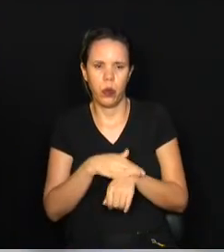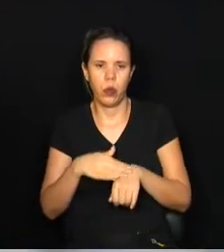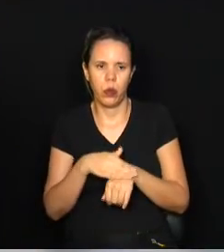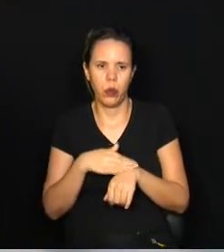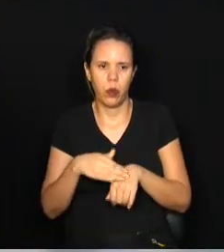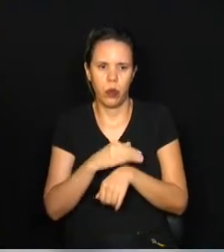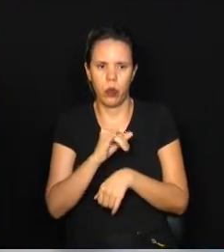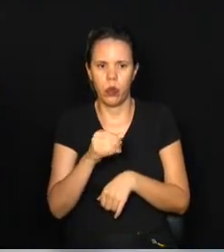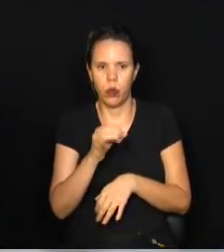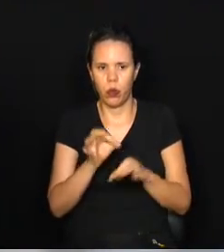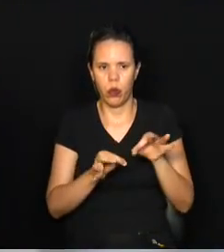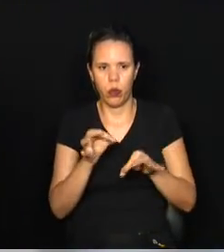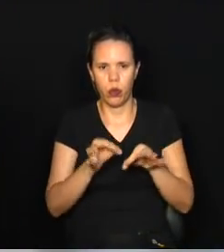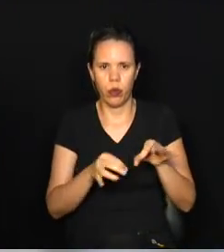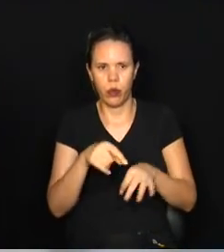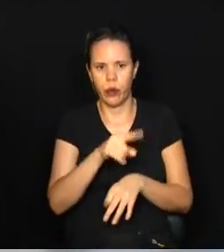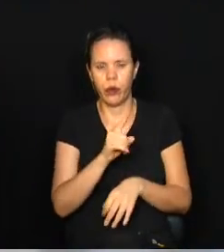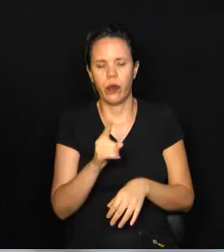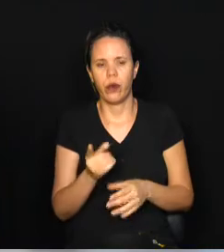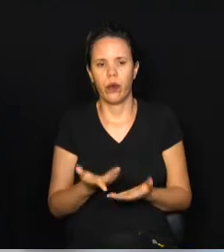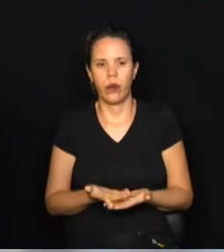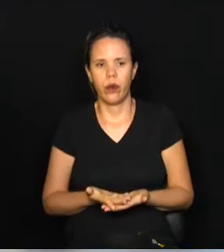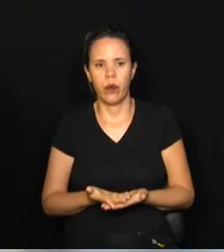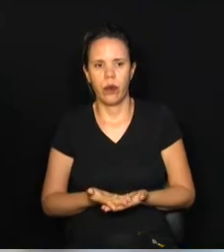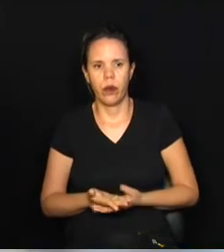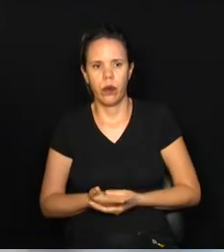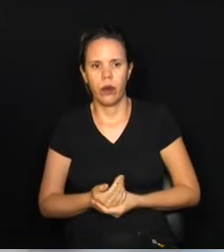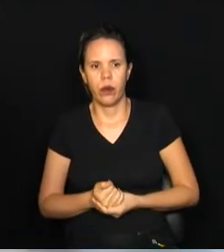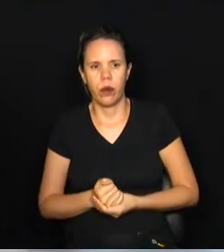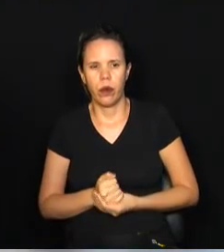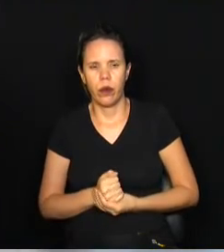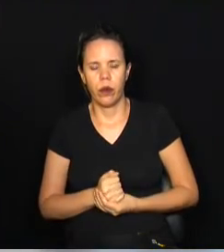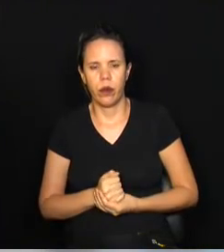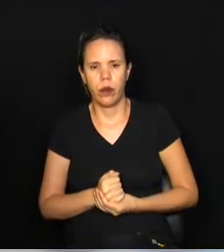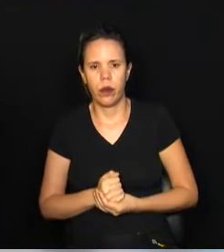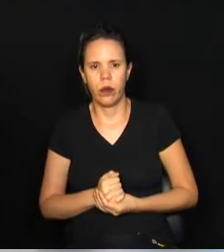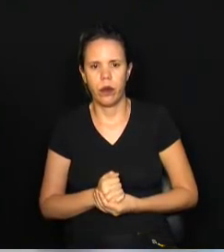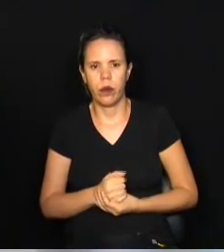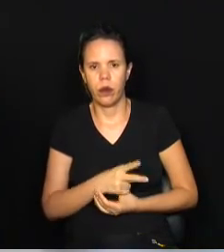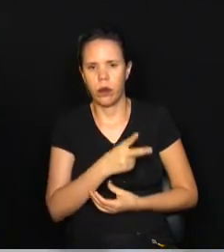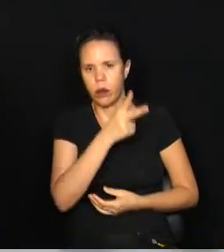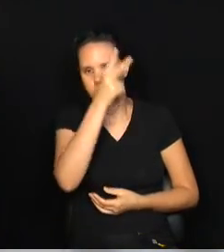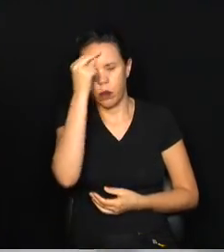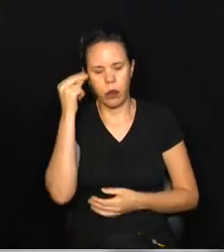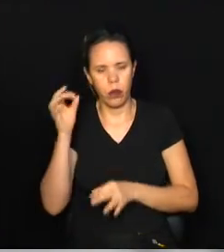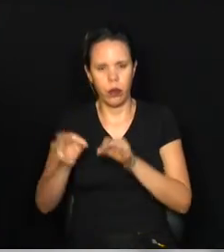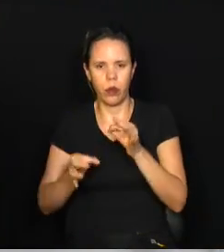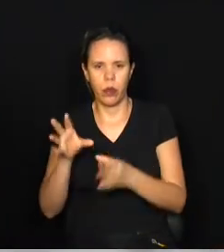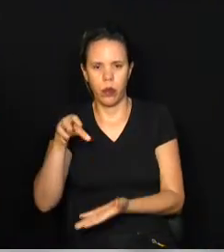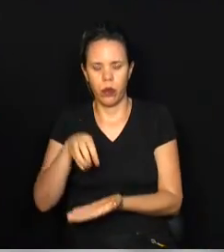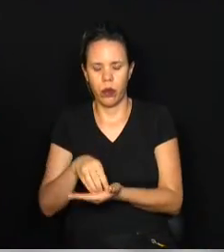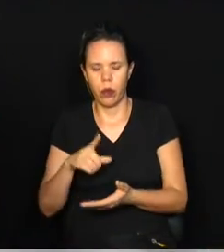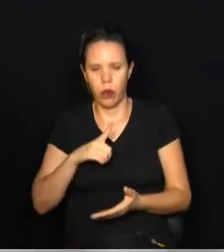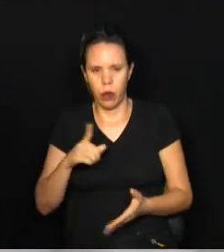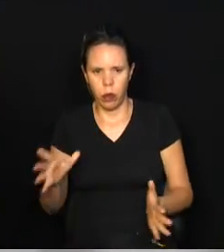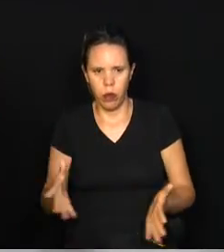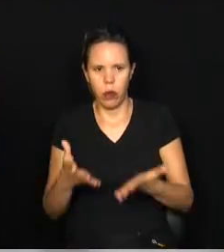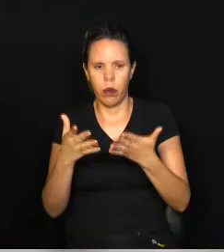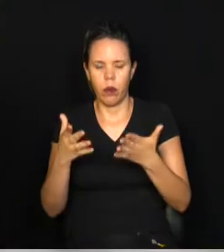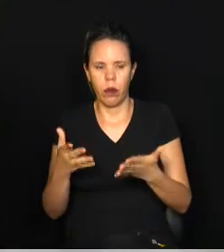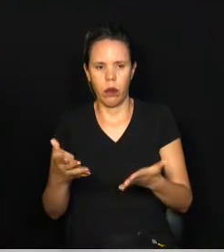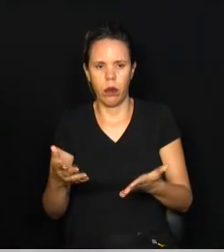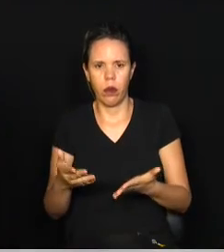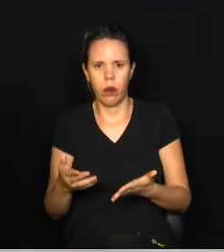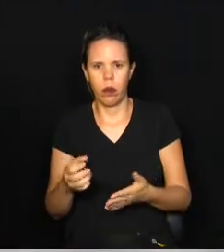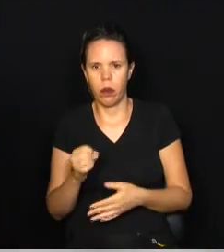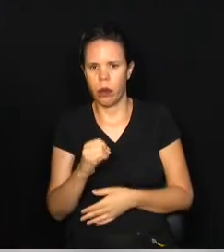um juiz que foi desembargador e ele dizia, olha, o poder público, a justiça, ela tem que ser provocada. Se